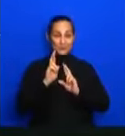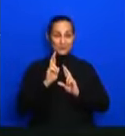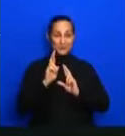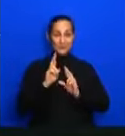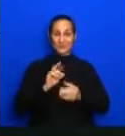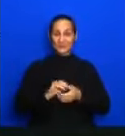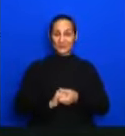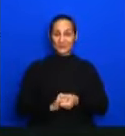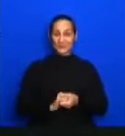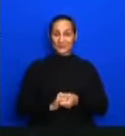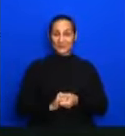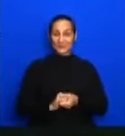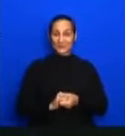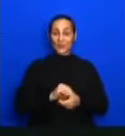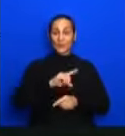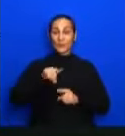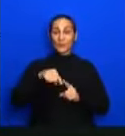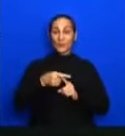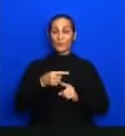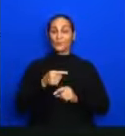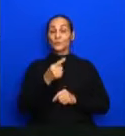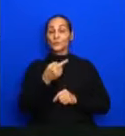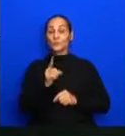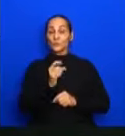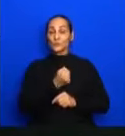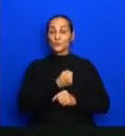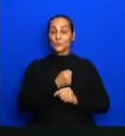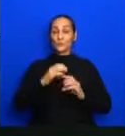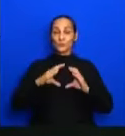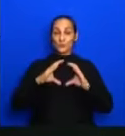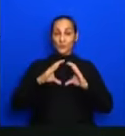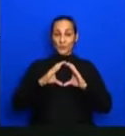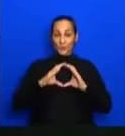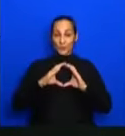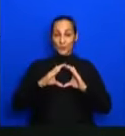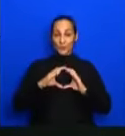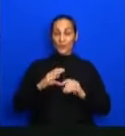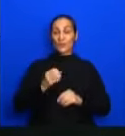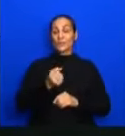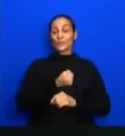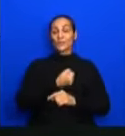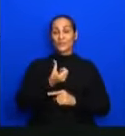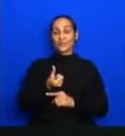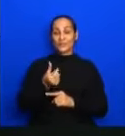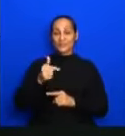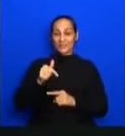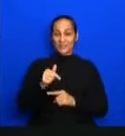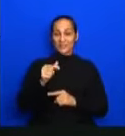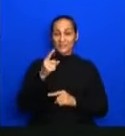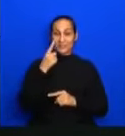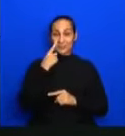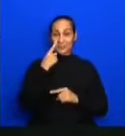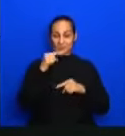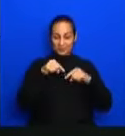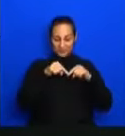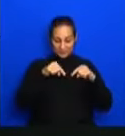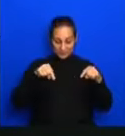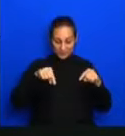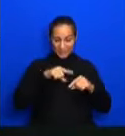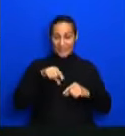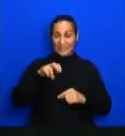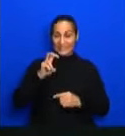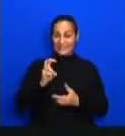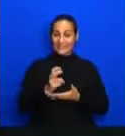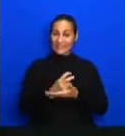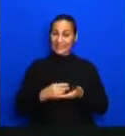torcida. Vem aí o último número. Bola 67, número 67. Temos as 5